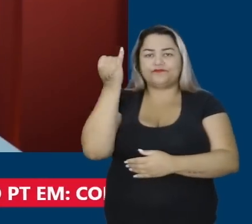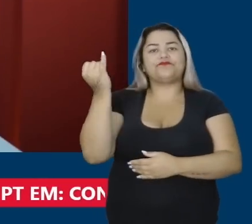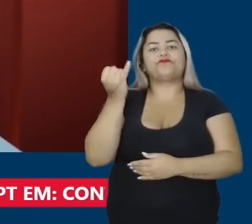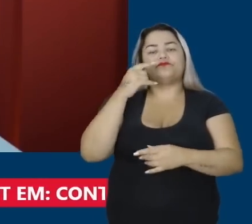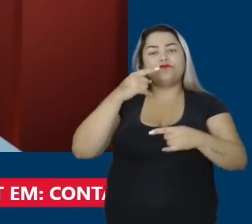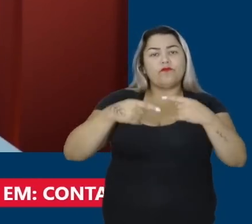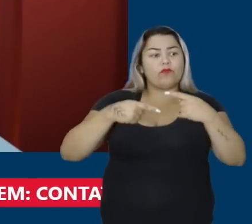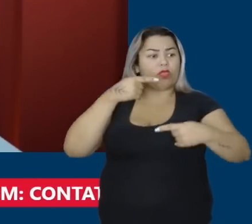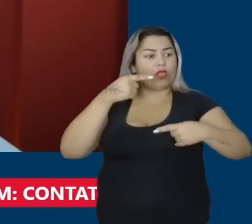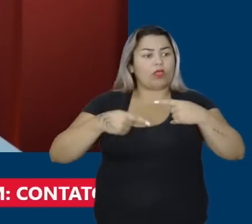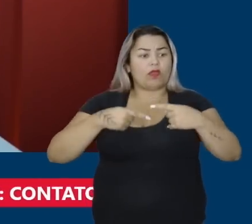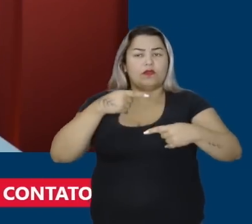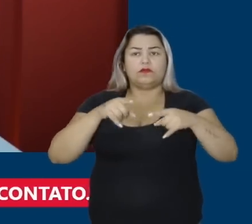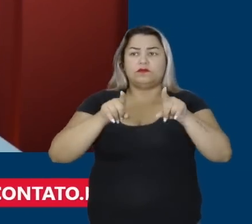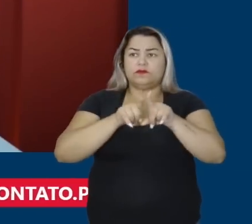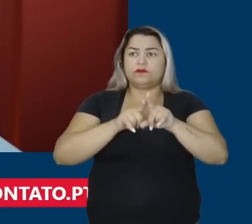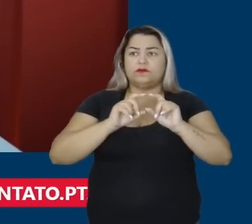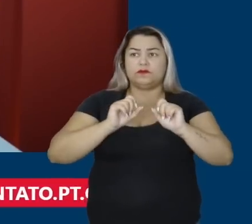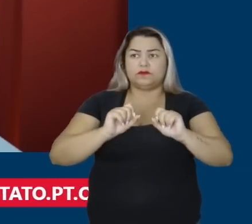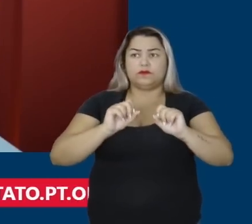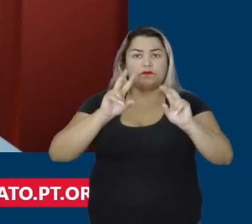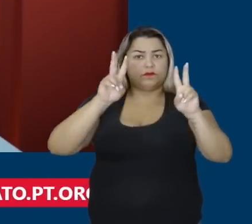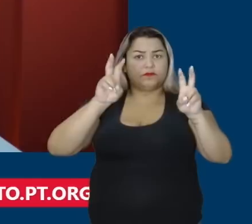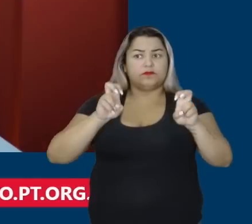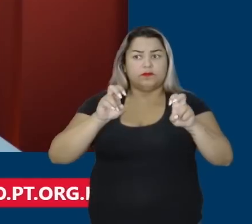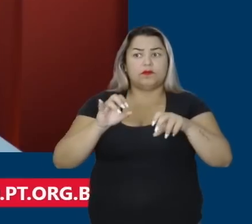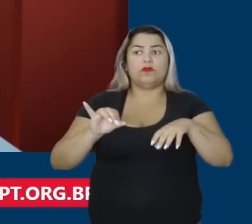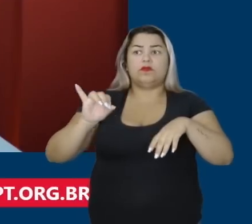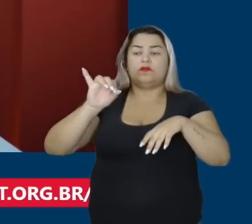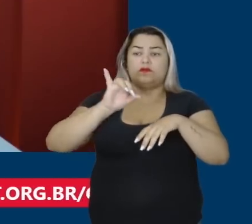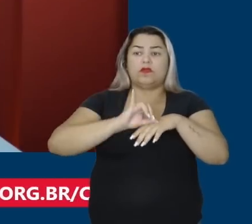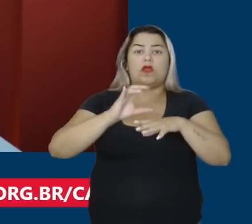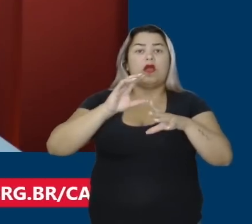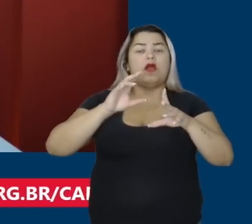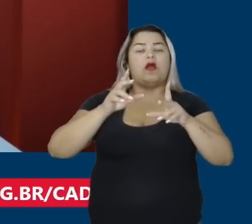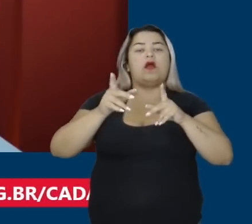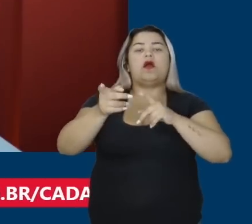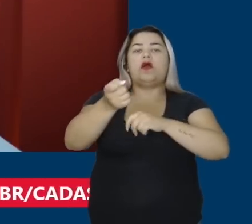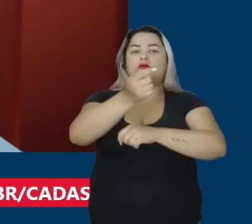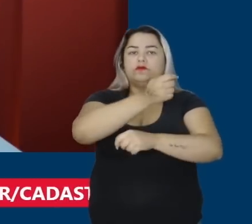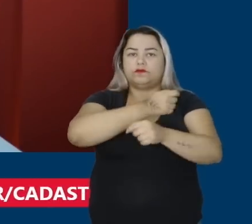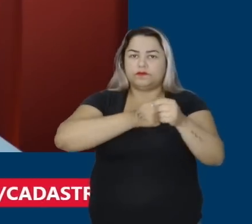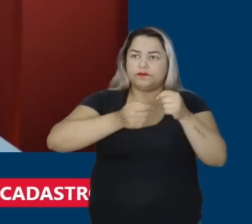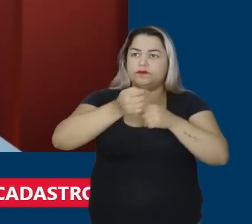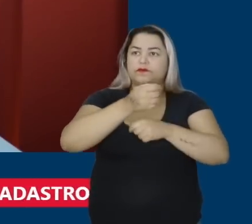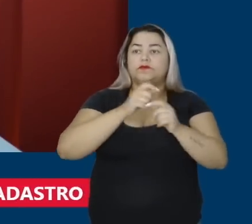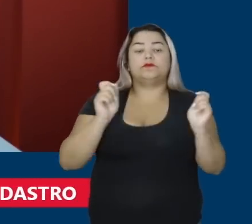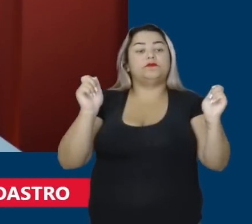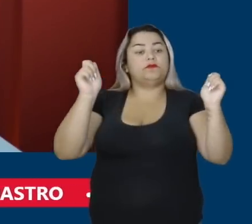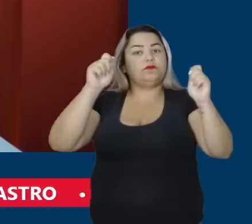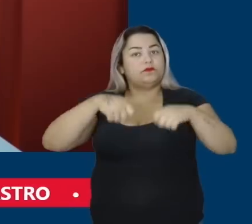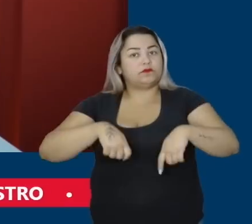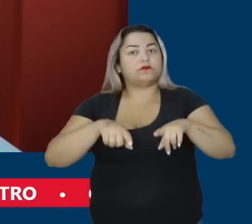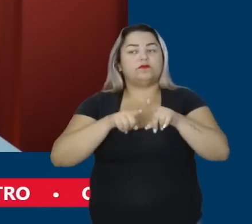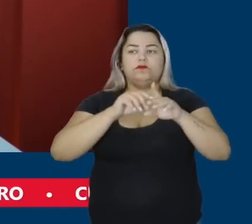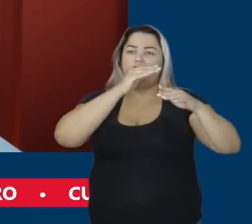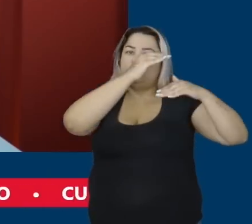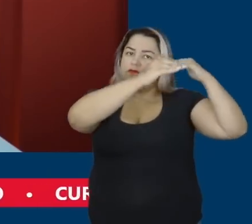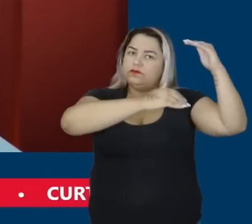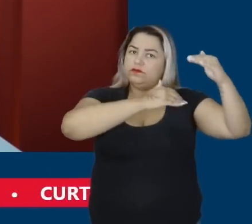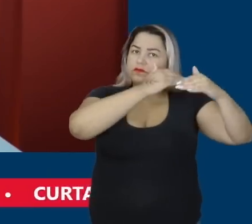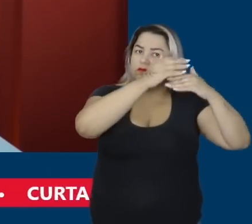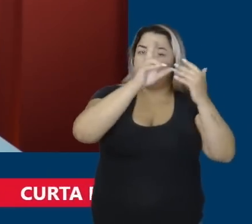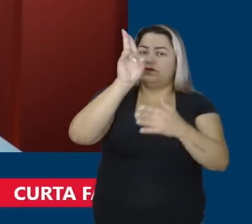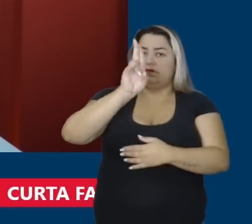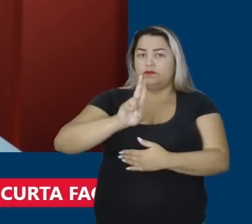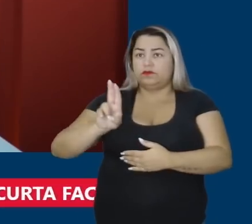para fazer a disputa política em torno dos temas centrais, em especial da economia popular. Agora é preciso buscar o desenvolvimento e uso das